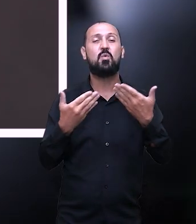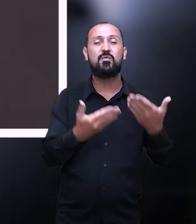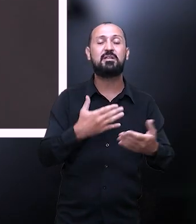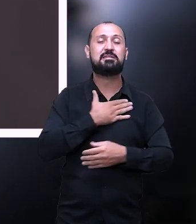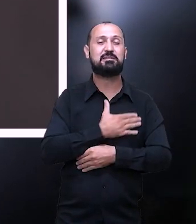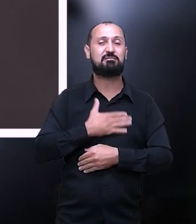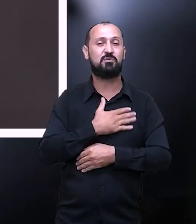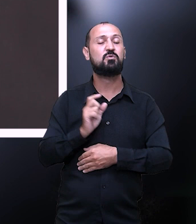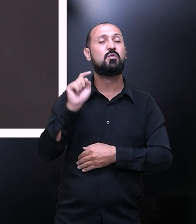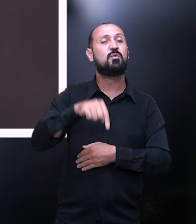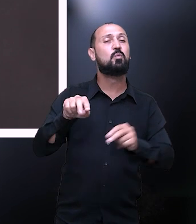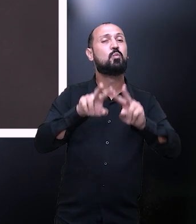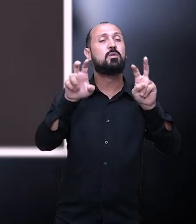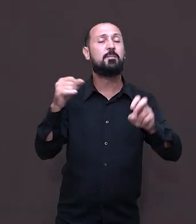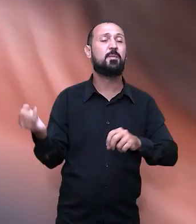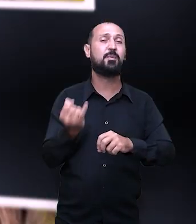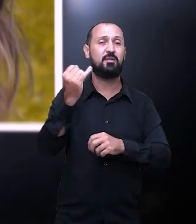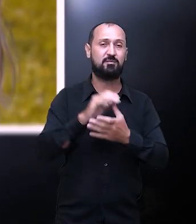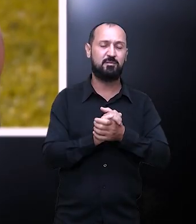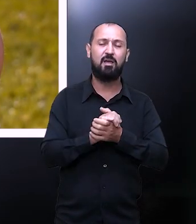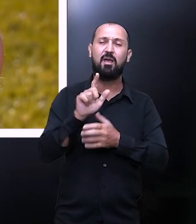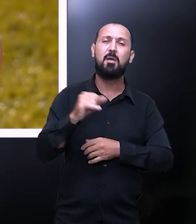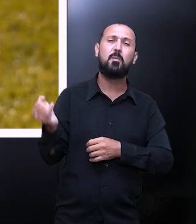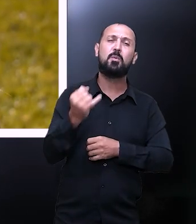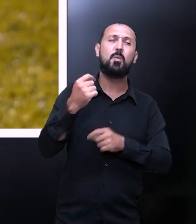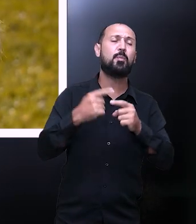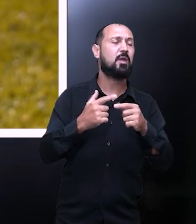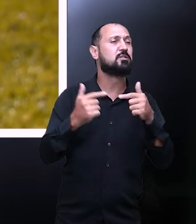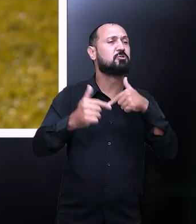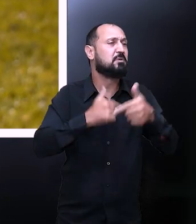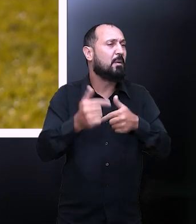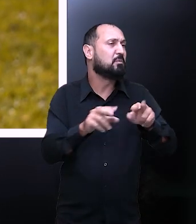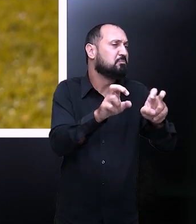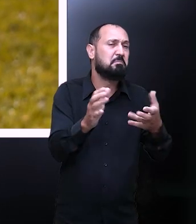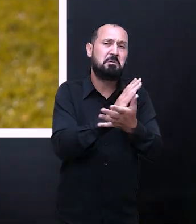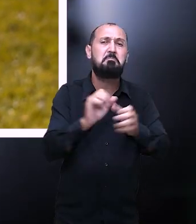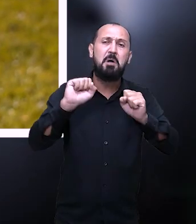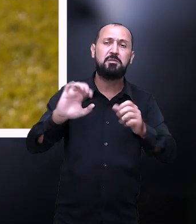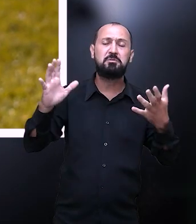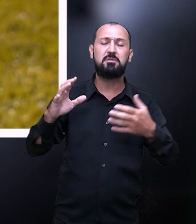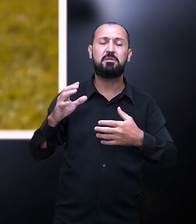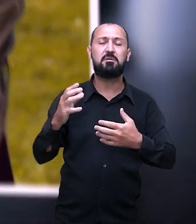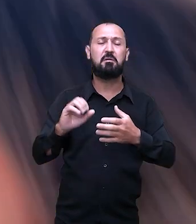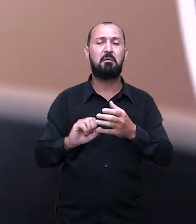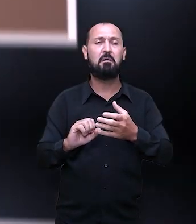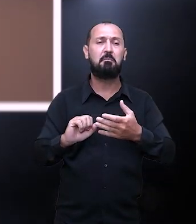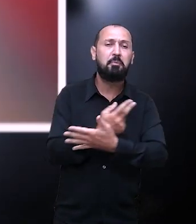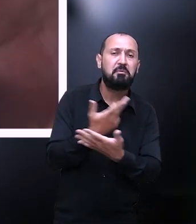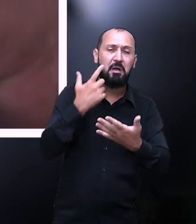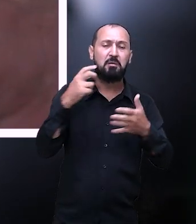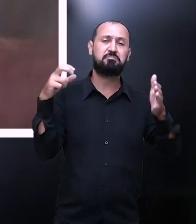gente consegue constatar que elas foram desencadeadas pela atividade que